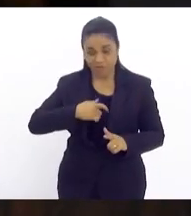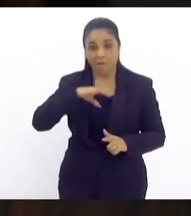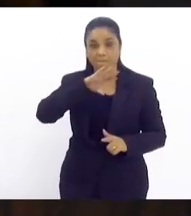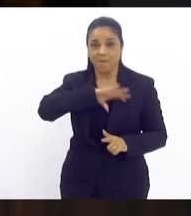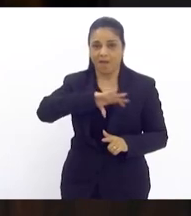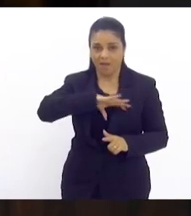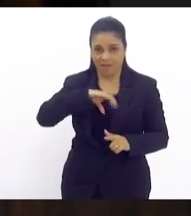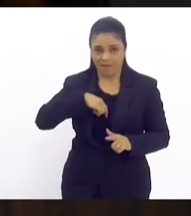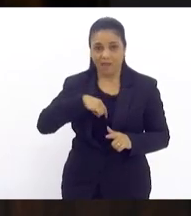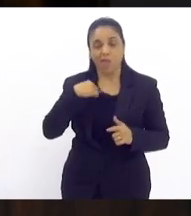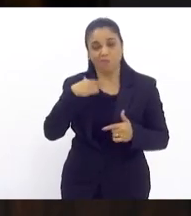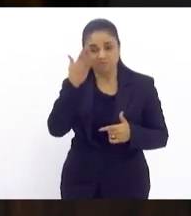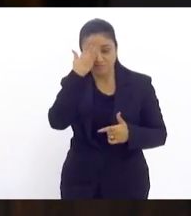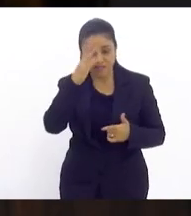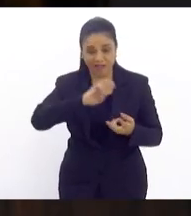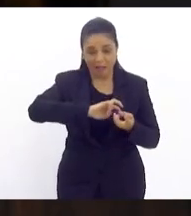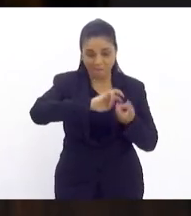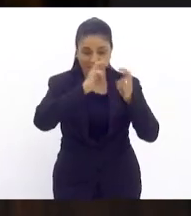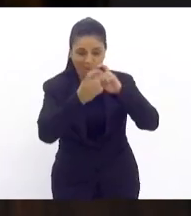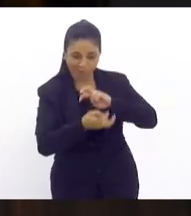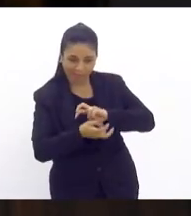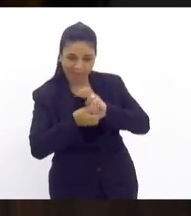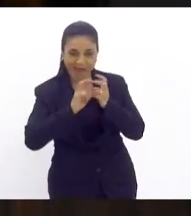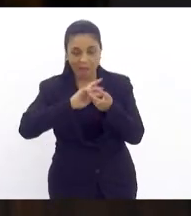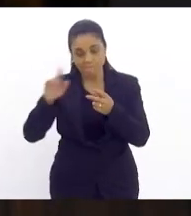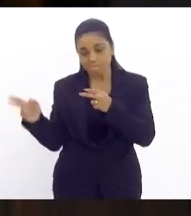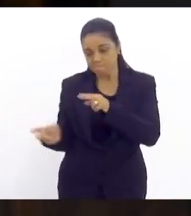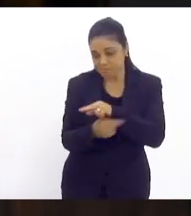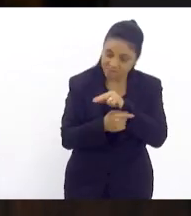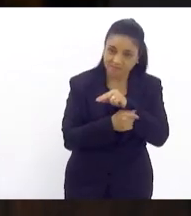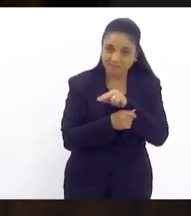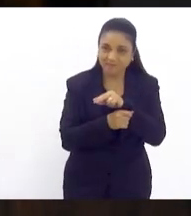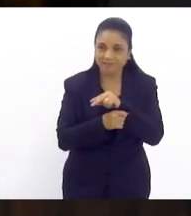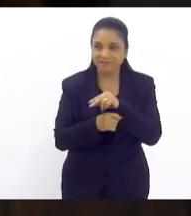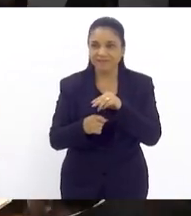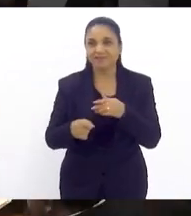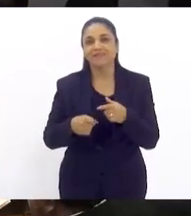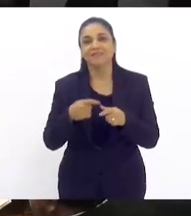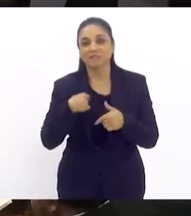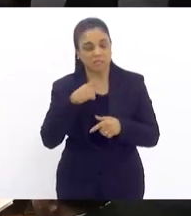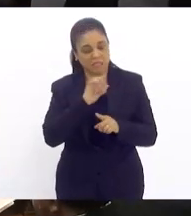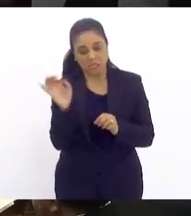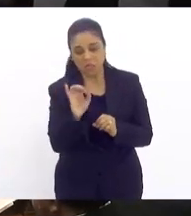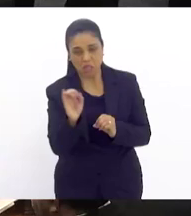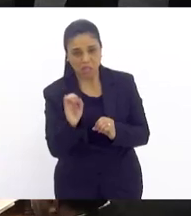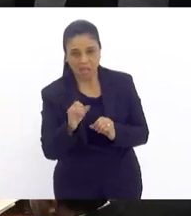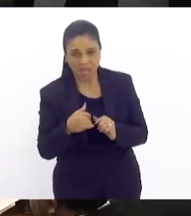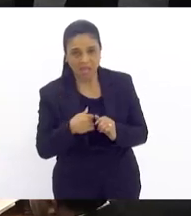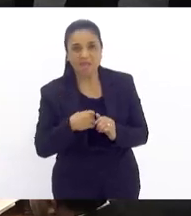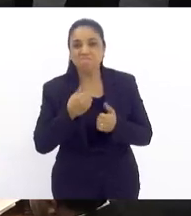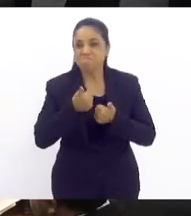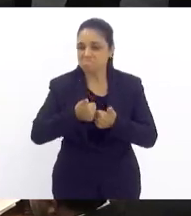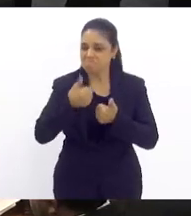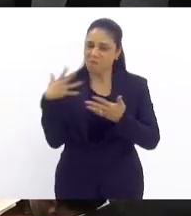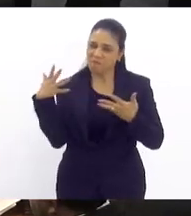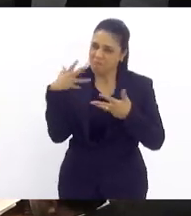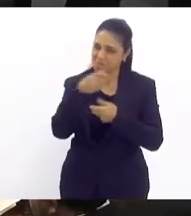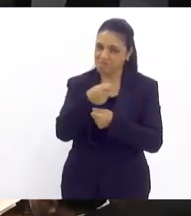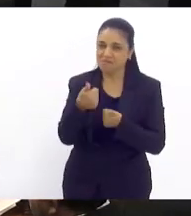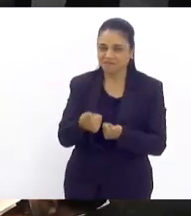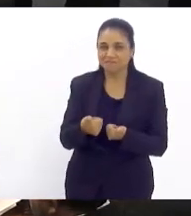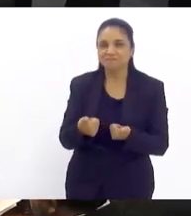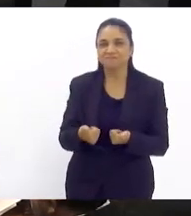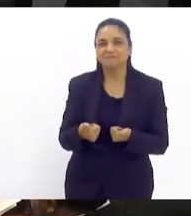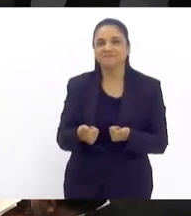entendo eu que a capoeira então ninguém me dará a pernada beleza tia Ju parabéns